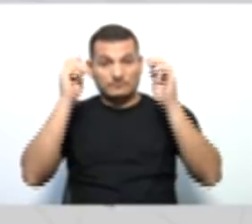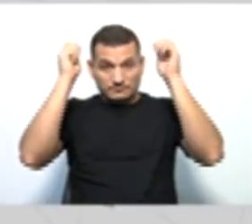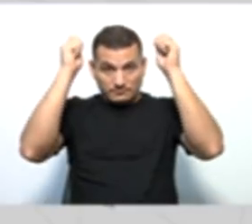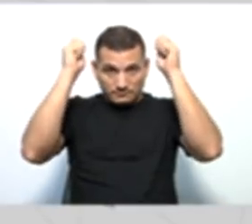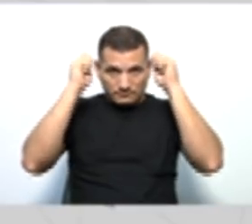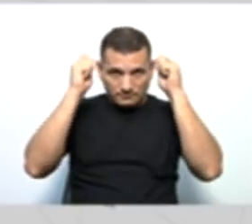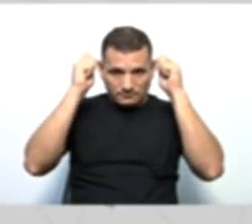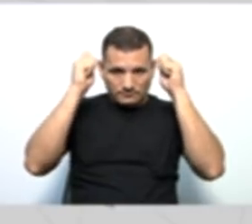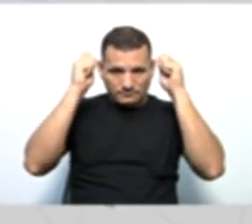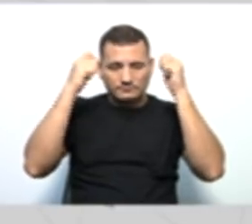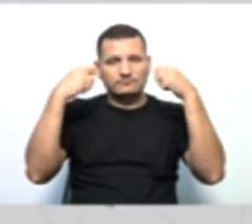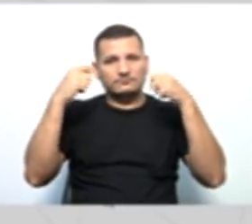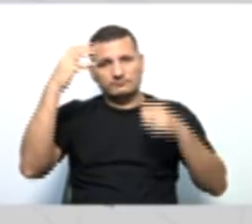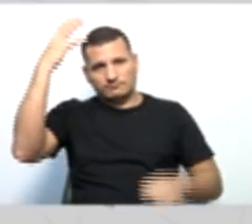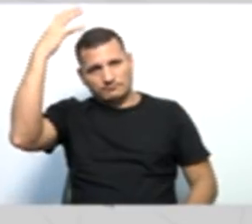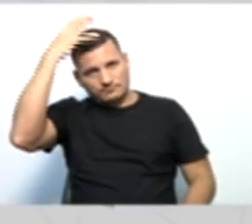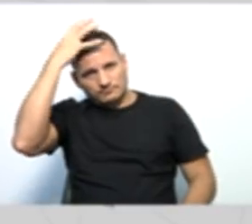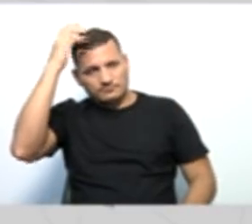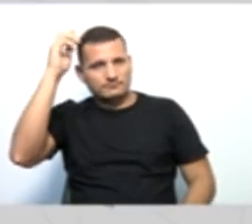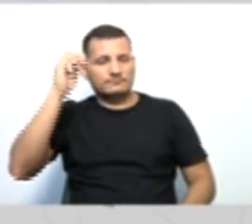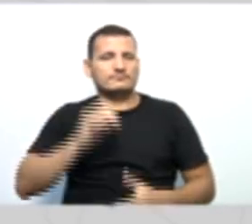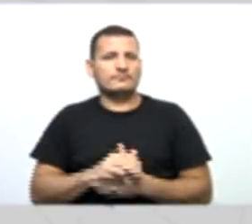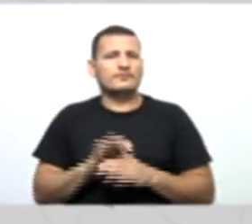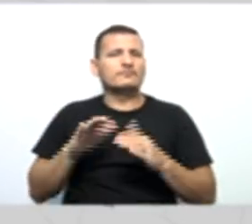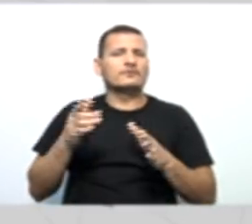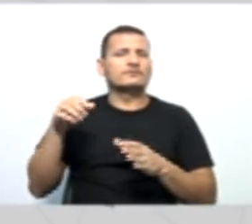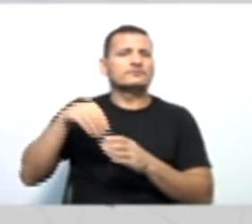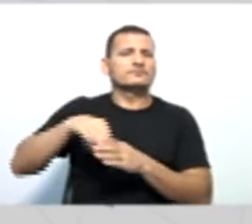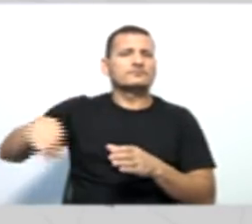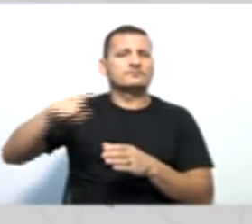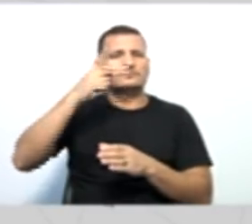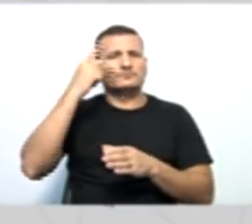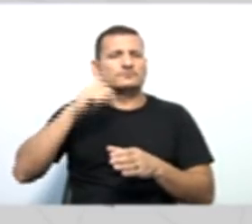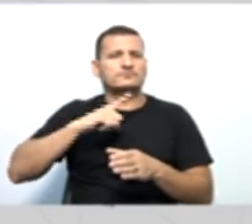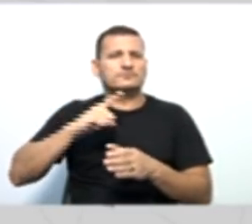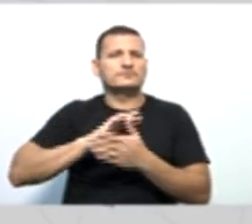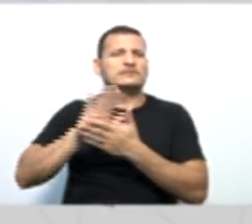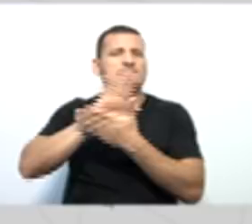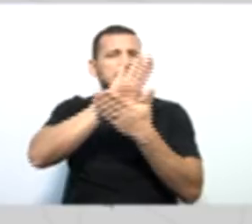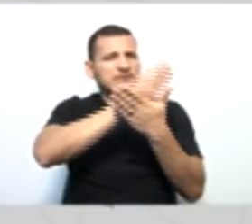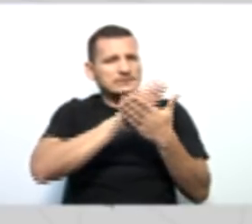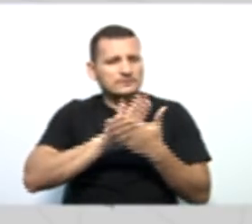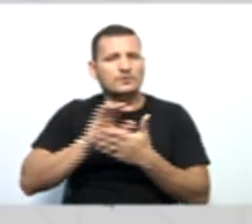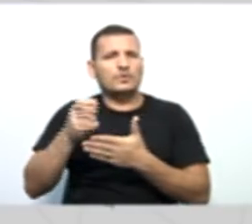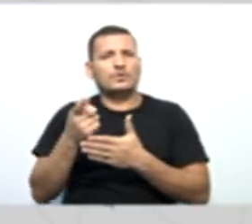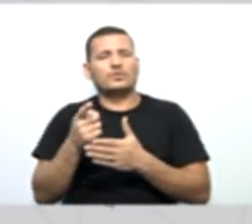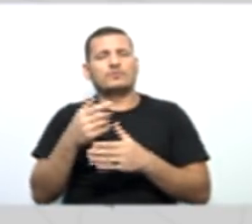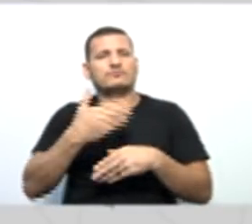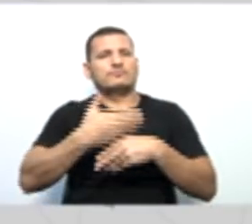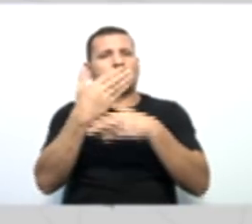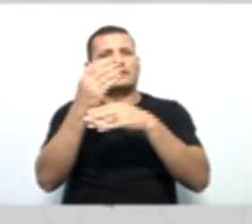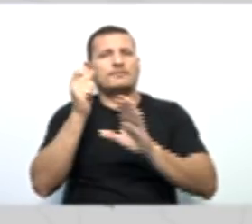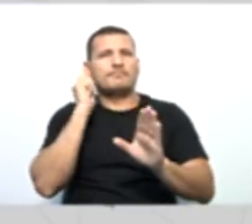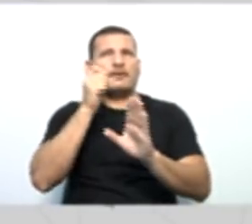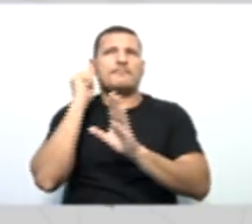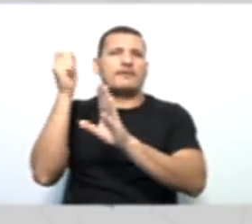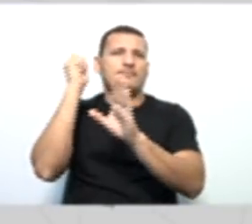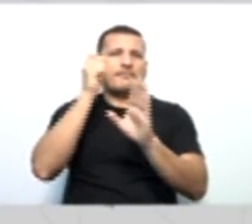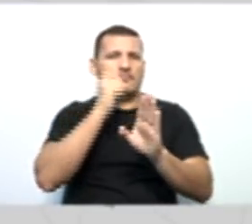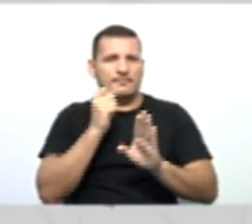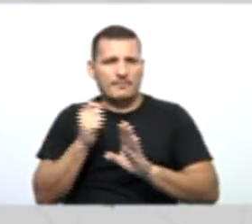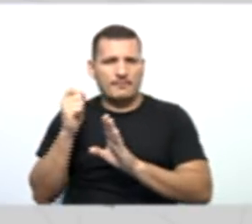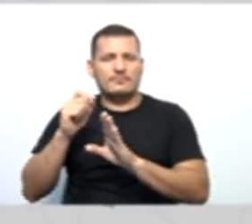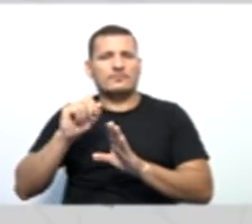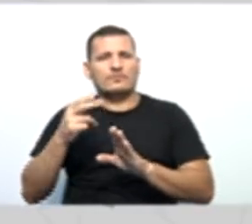capacete, não é? Ah, mas lá dentro também as pessoas estão lixando, não é? Estão quebrando a parede para abrir uma porta, para ajeitar